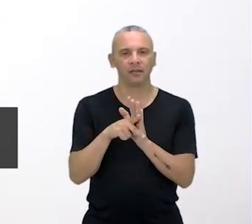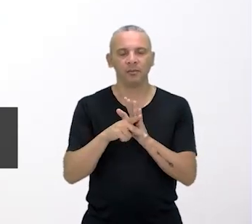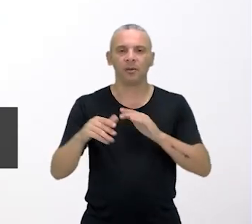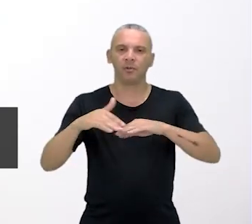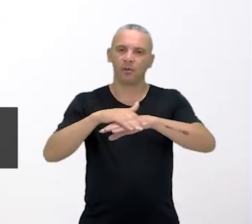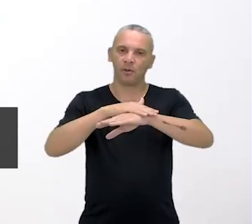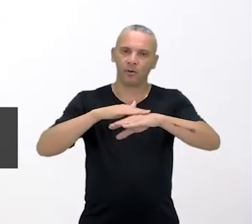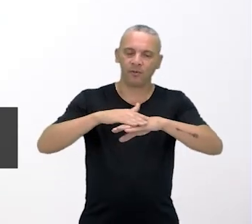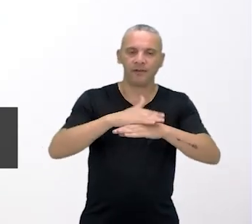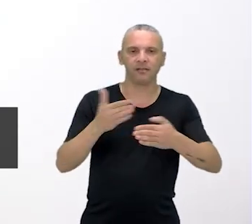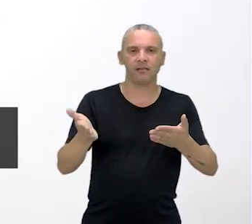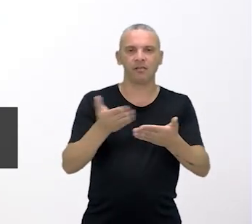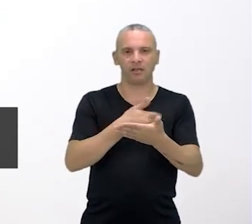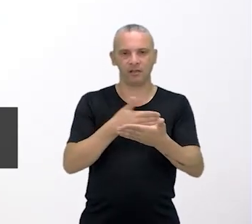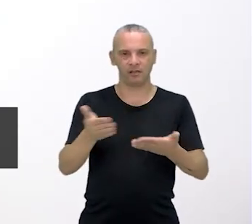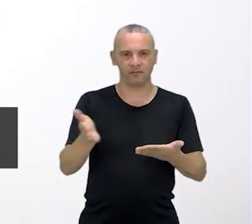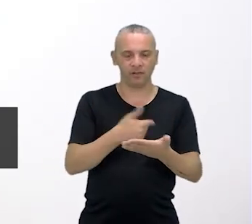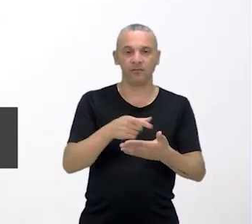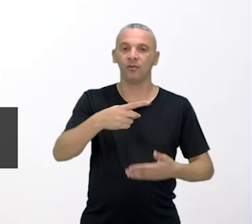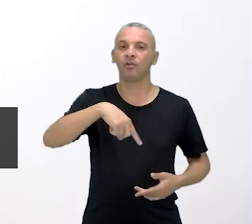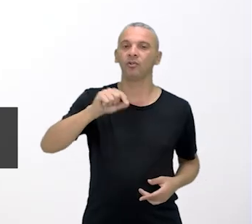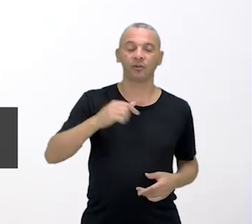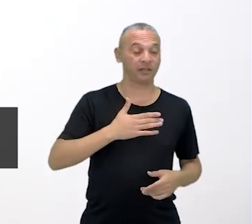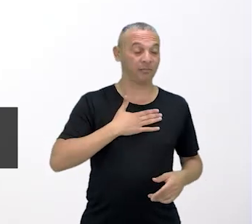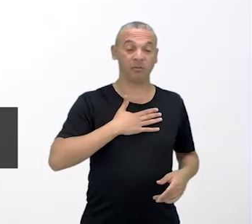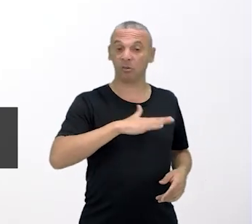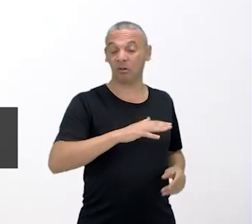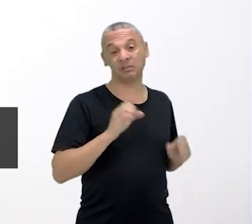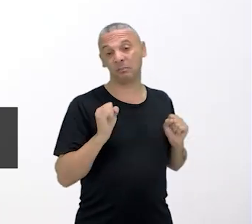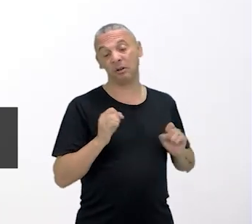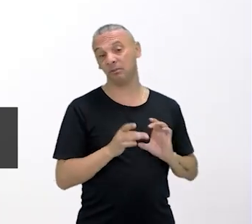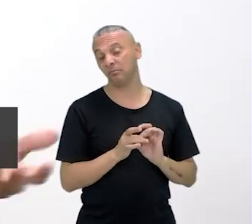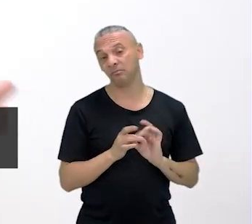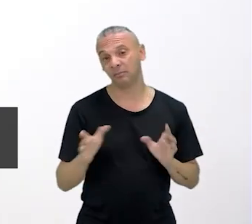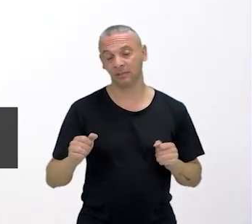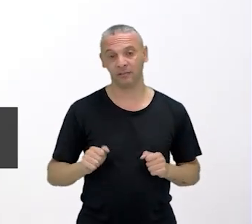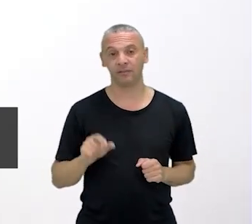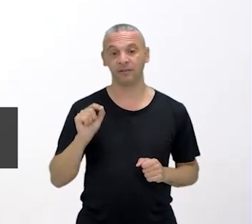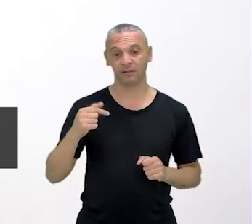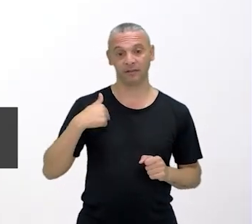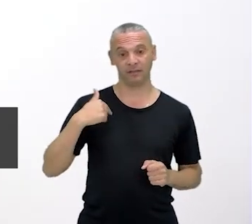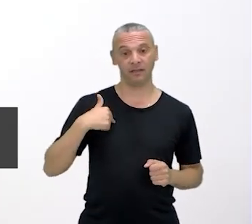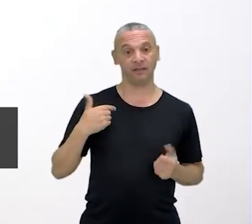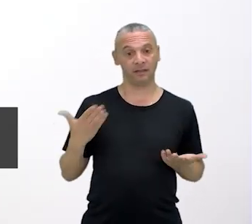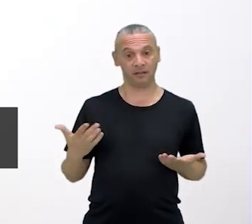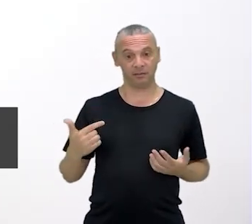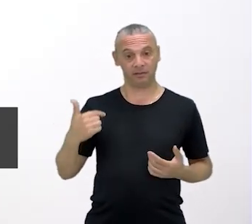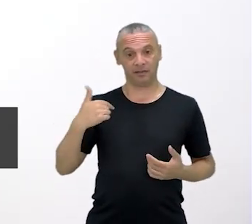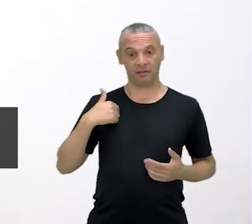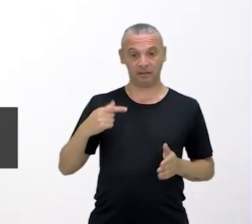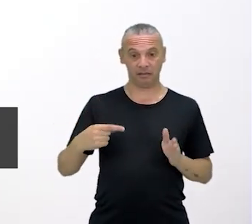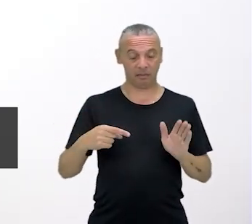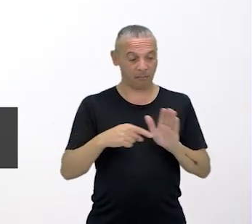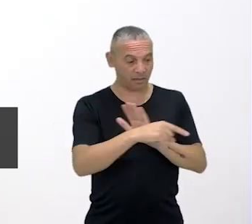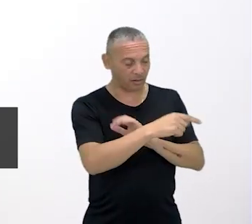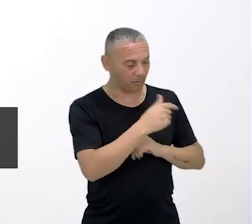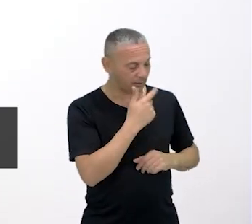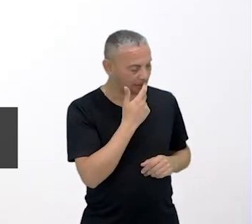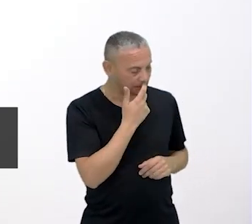um determinado livro, a gente tem inclusive a liberdade de não gostar tanto, né? Que é o meu caso, tá? Então, quando você pergunta, né,